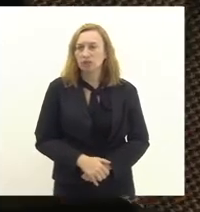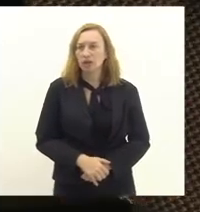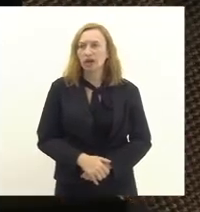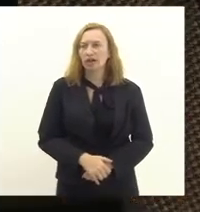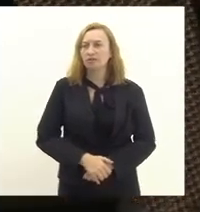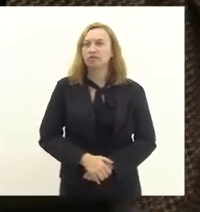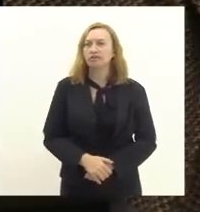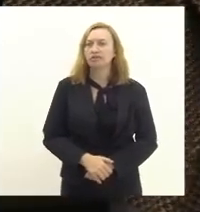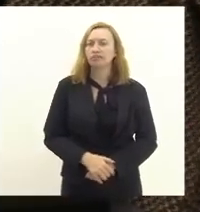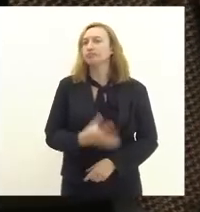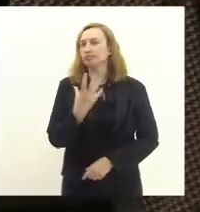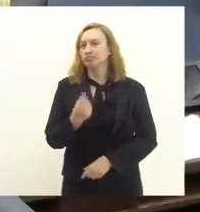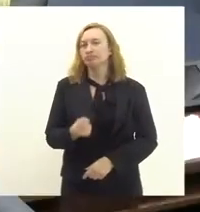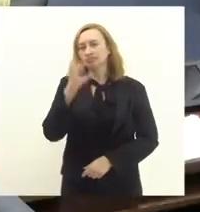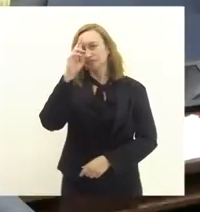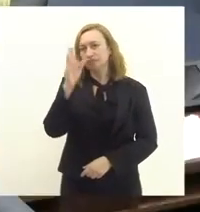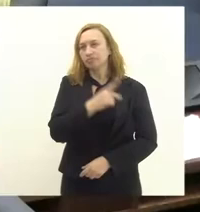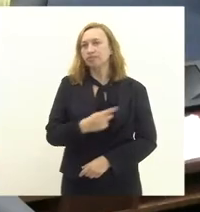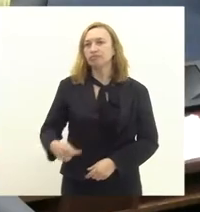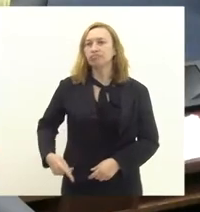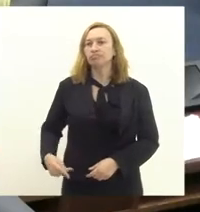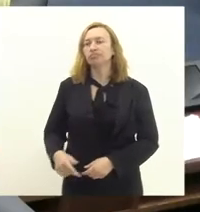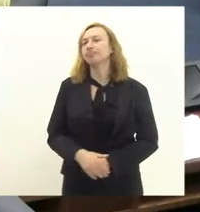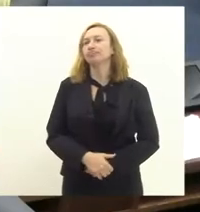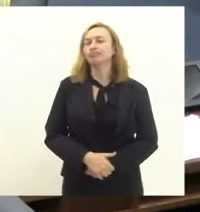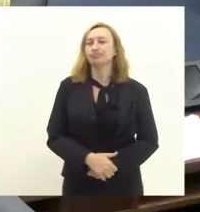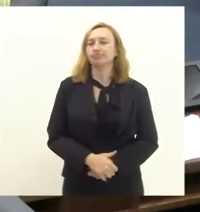Parecer é favorável.